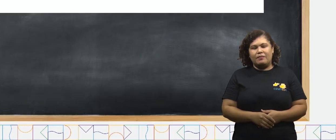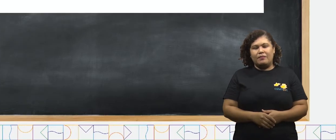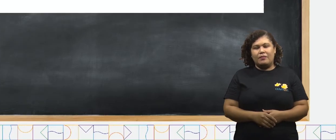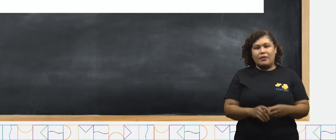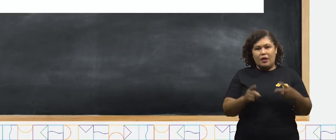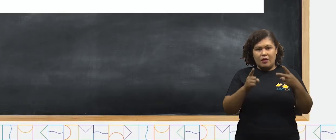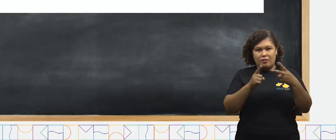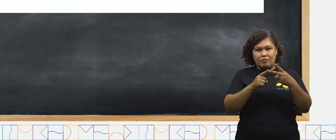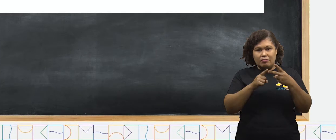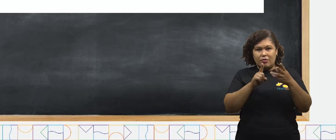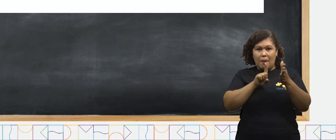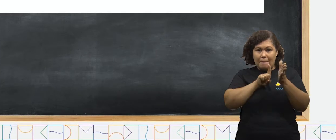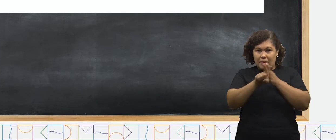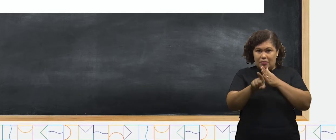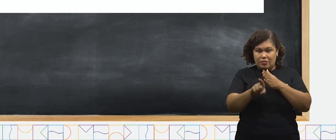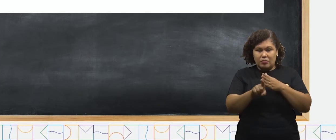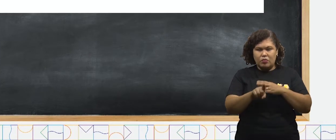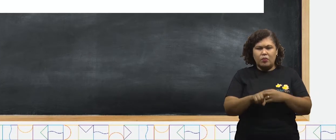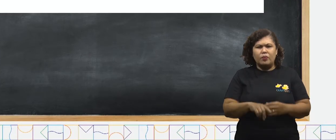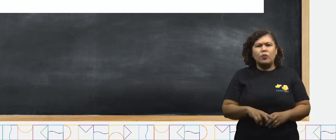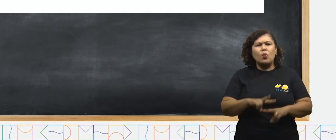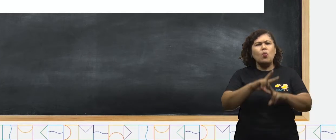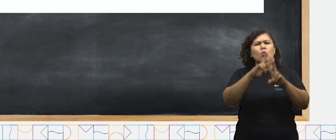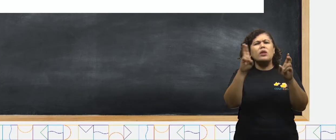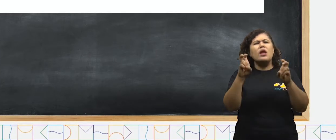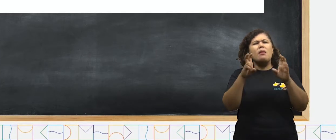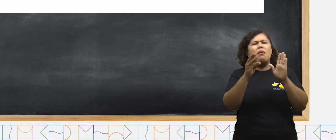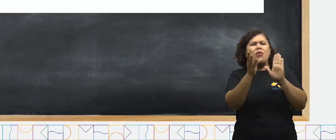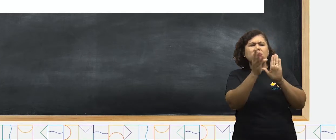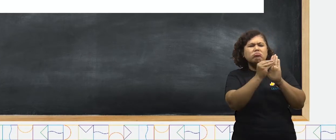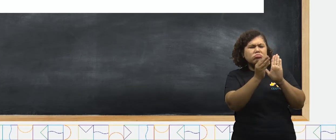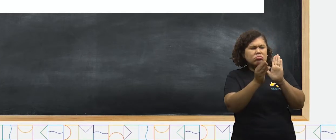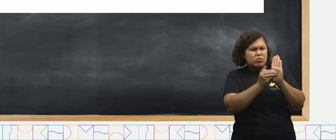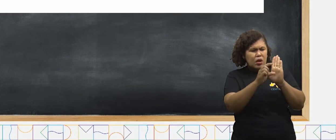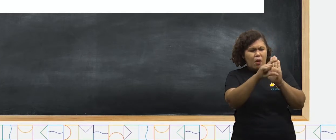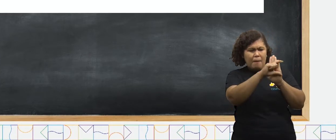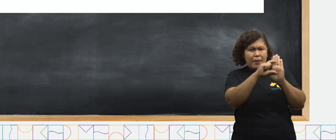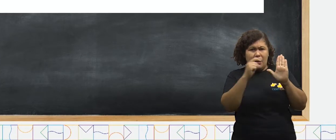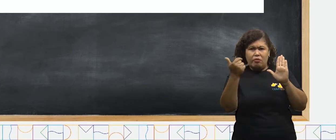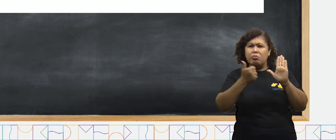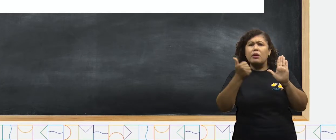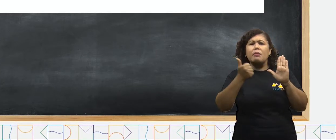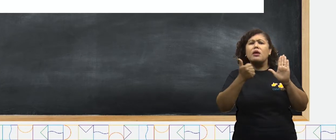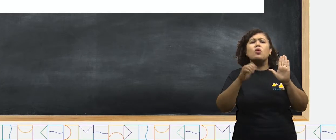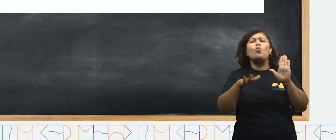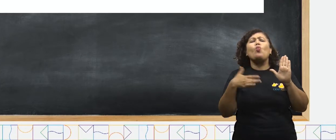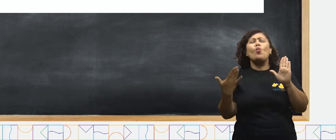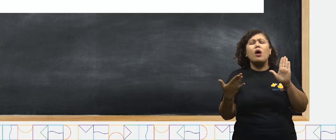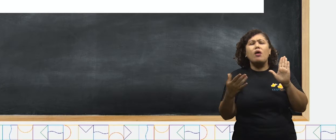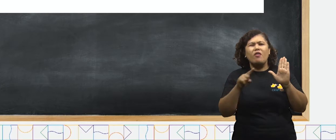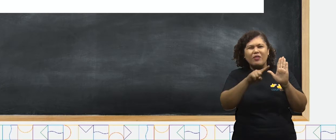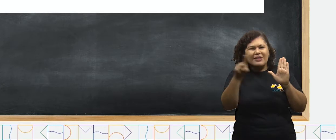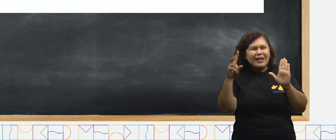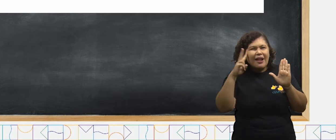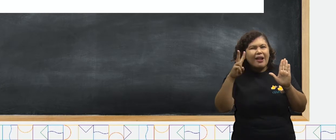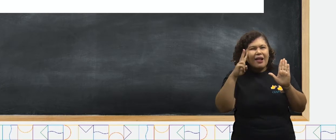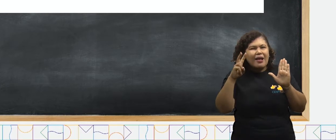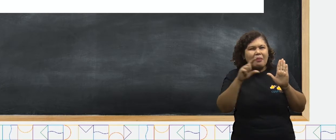pergunta. Qual assunto desenvolvido no primeiro parágrafo? Você